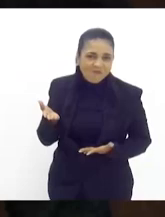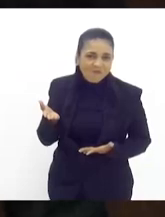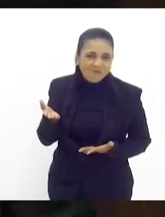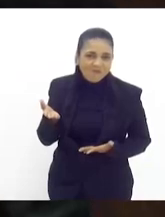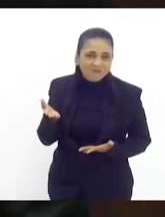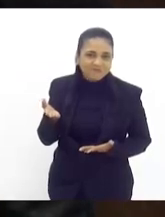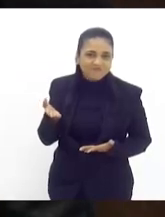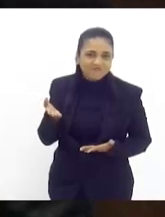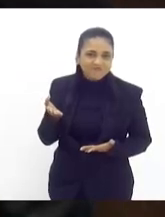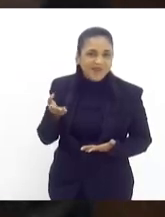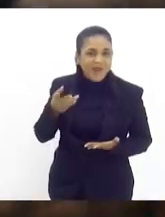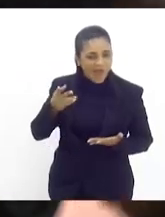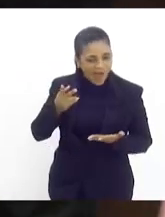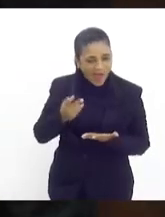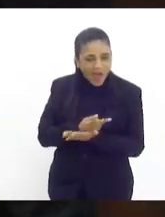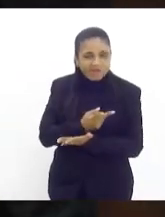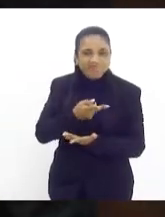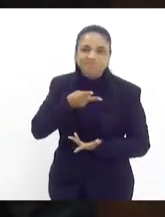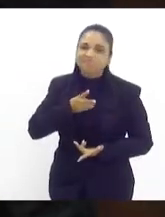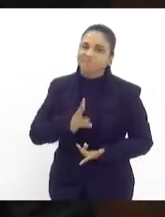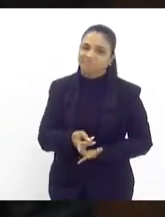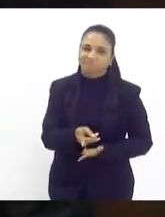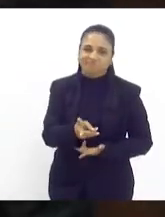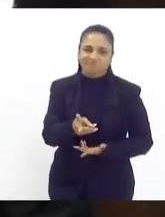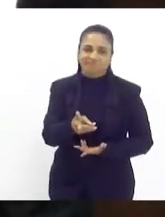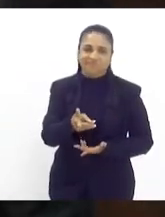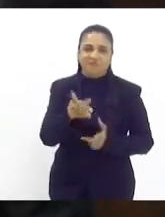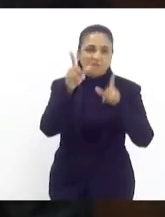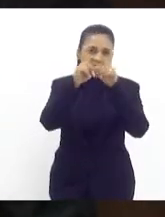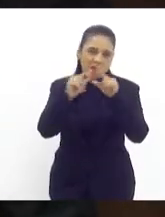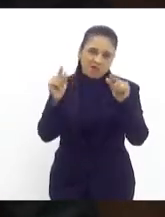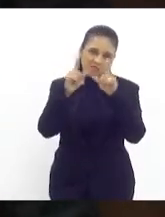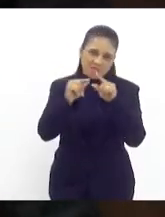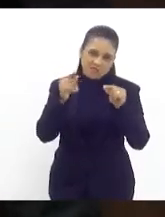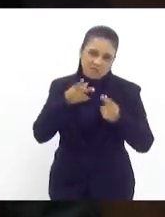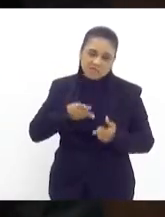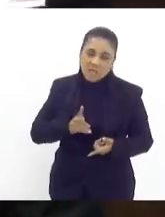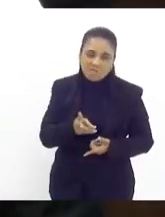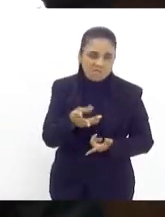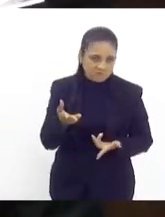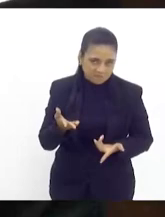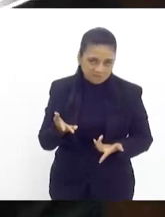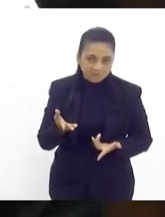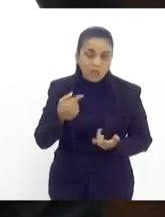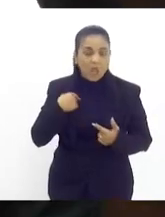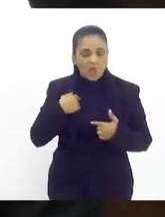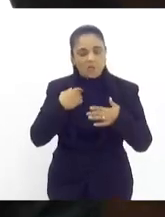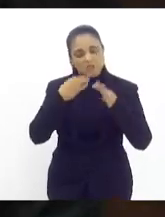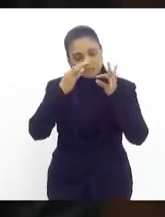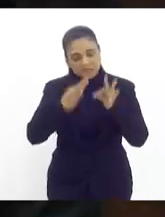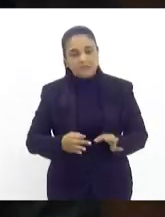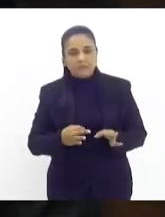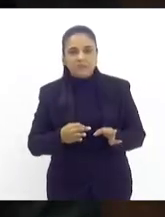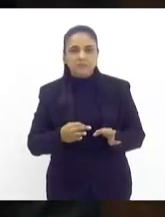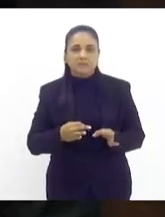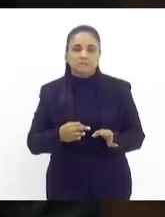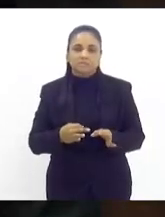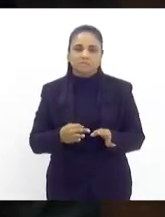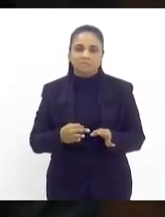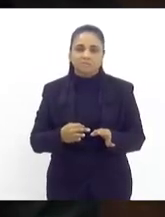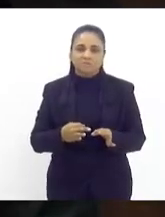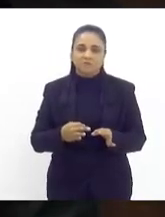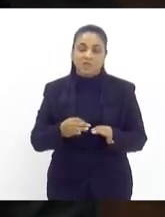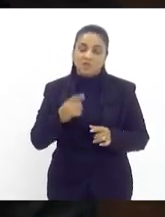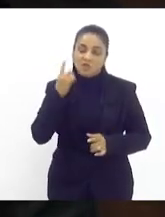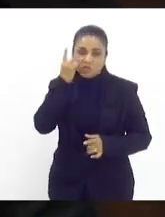está sendo ocorrente sempre lá em Brasília. Mas eu tenho plena certeza que os